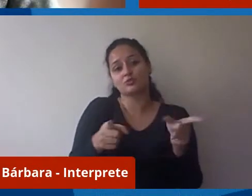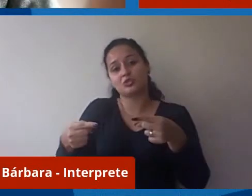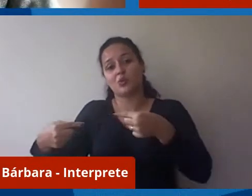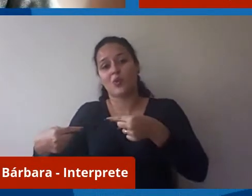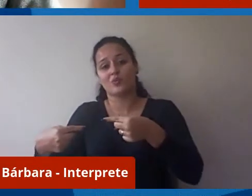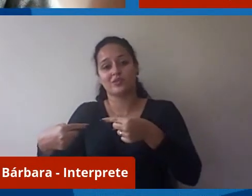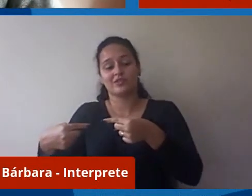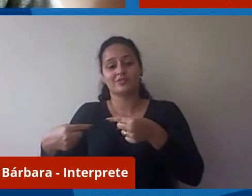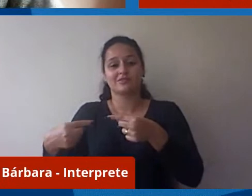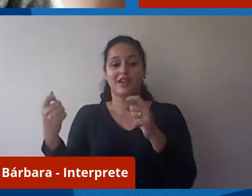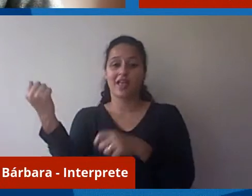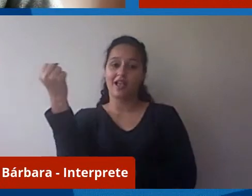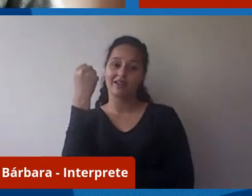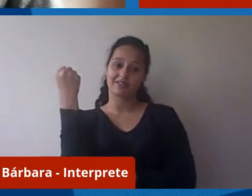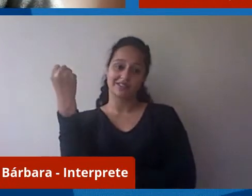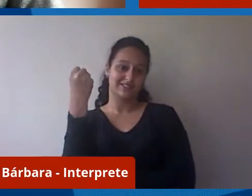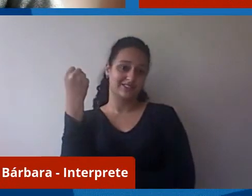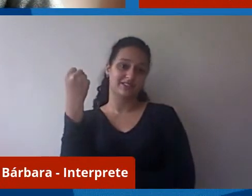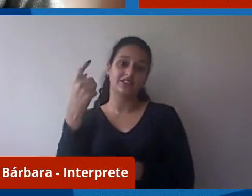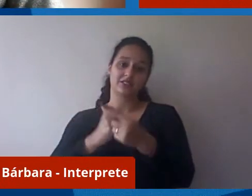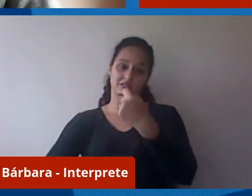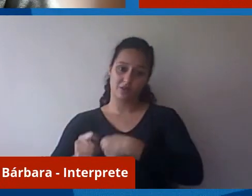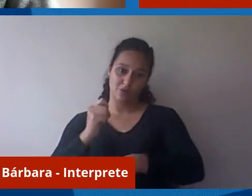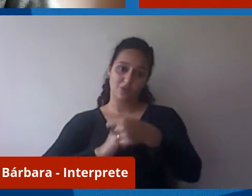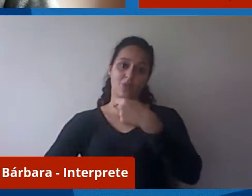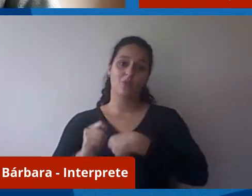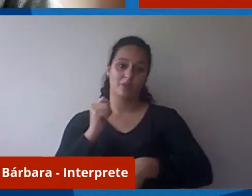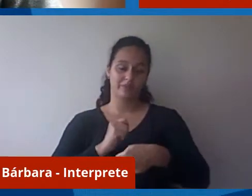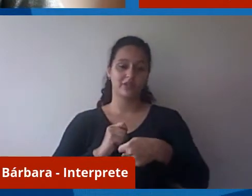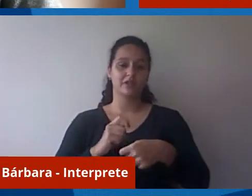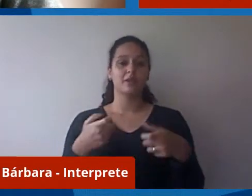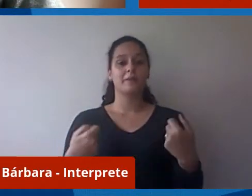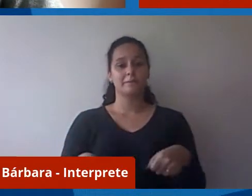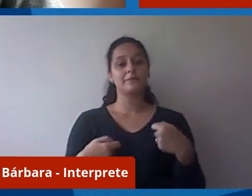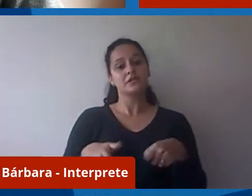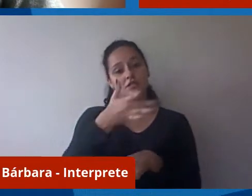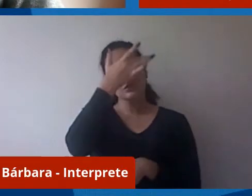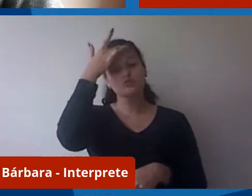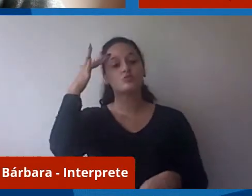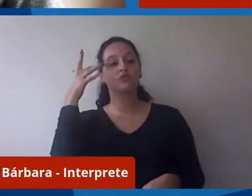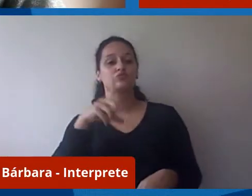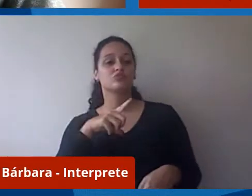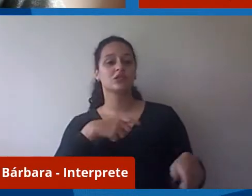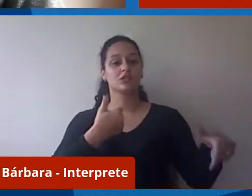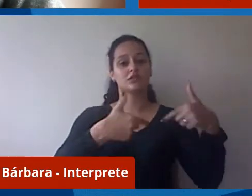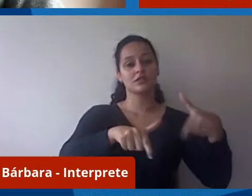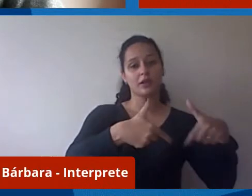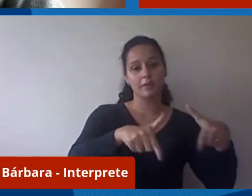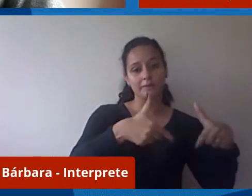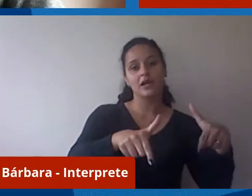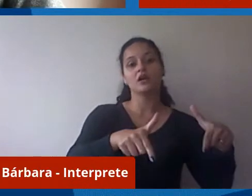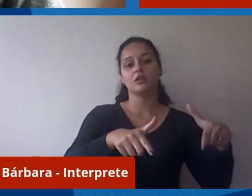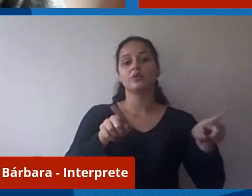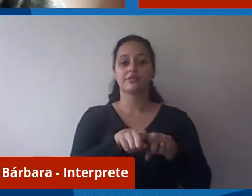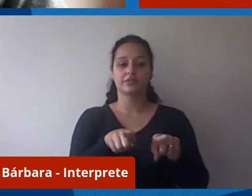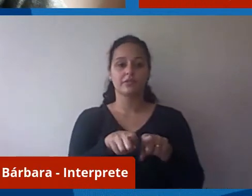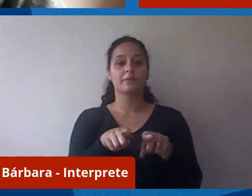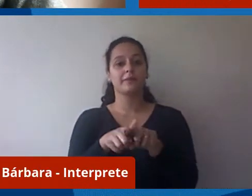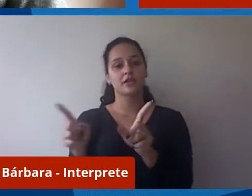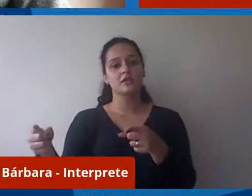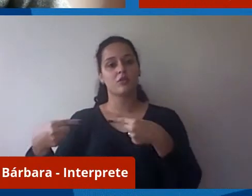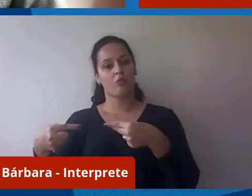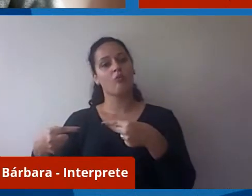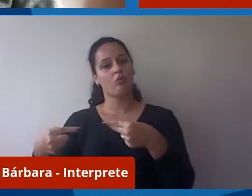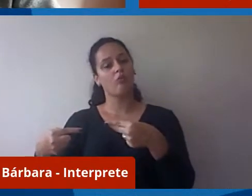pessoas terem alternativa de trabalho e alternativa de defesa contra esse vírus. Resistir hoje. E